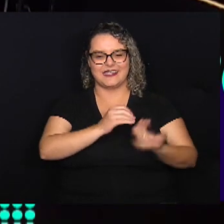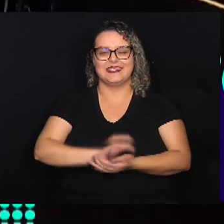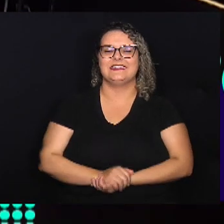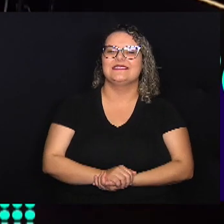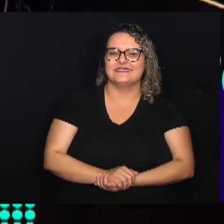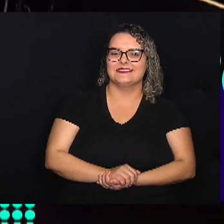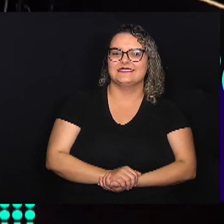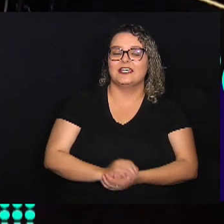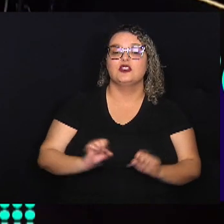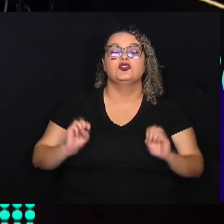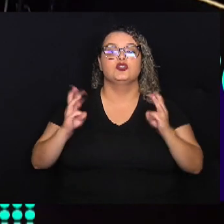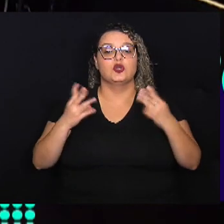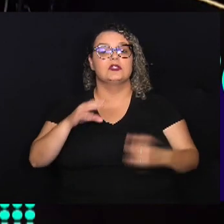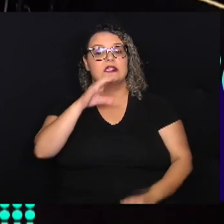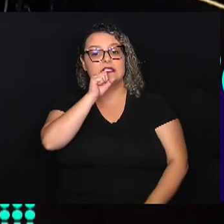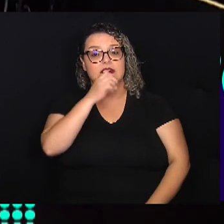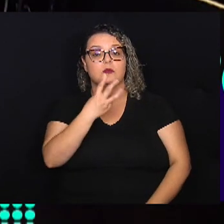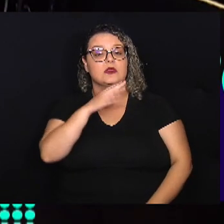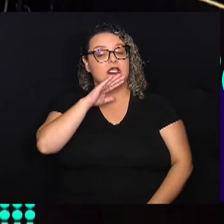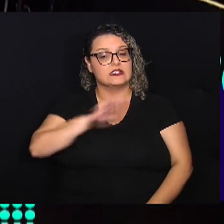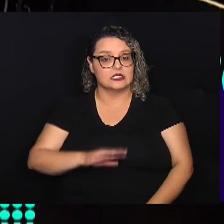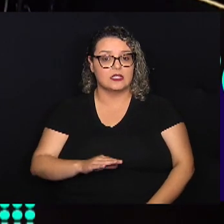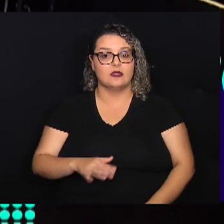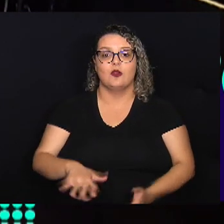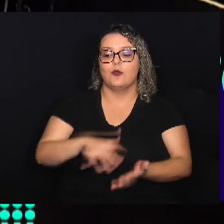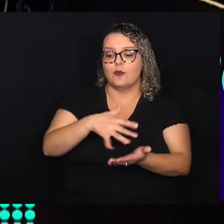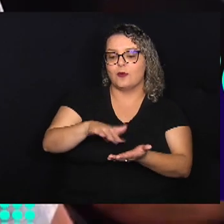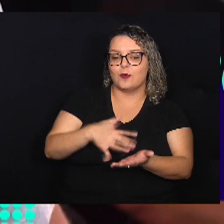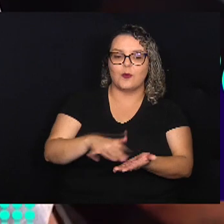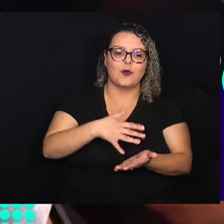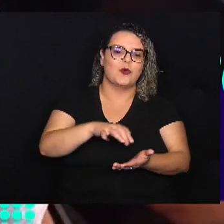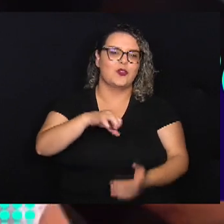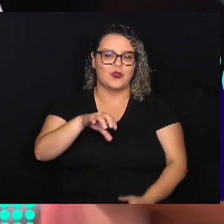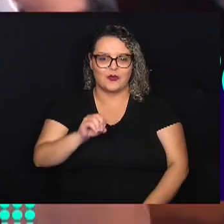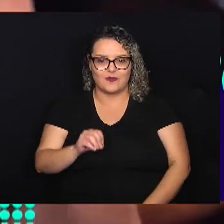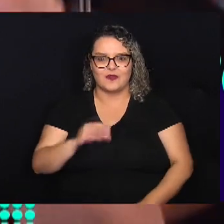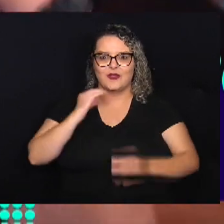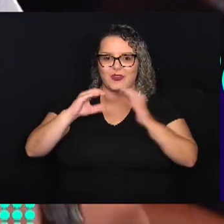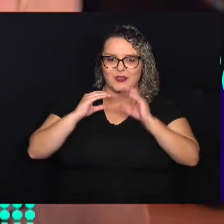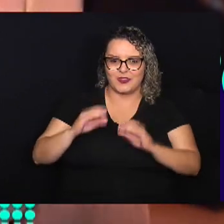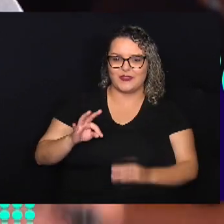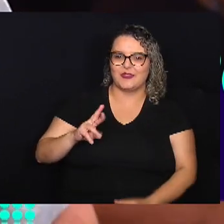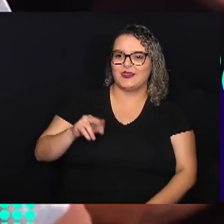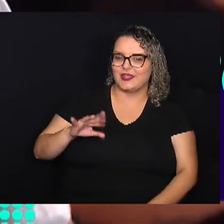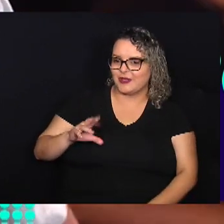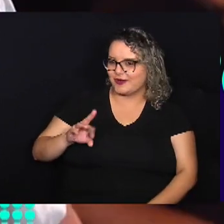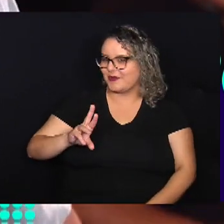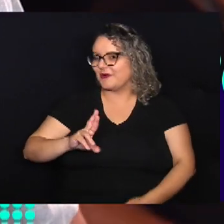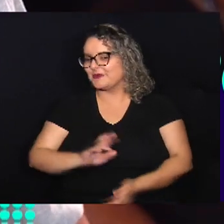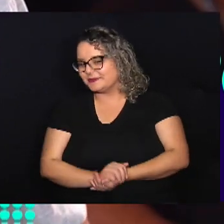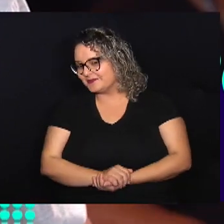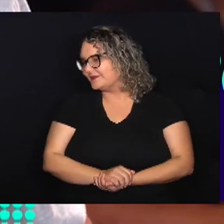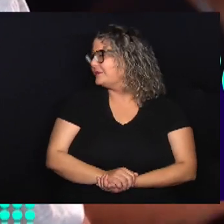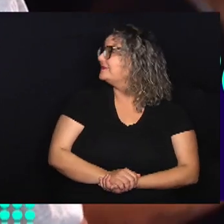Neste sábado às 3 da tarde tem Pagode 90 com o cantor Krigor.